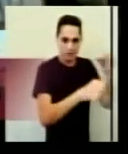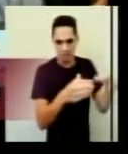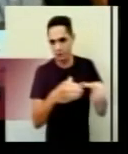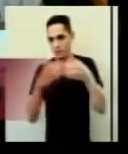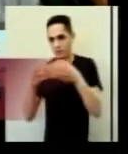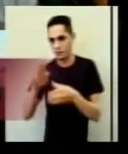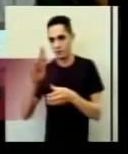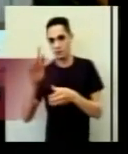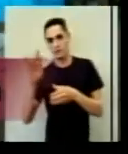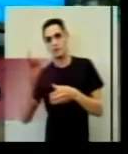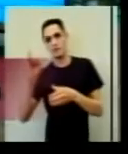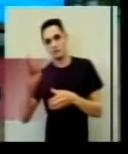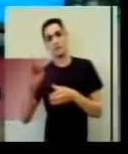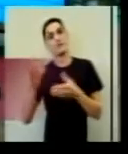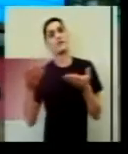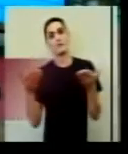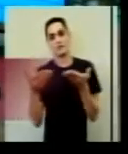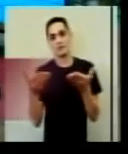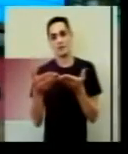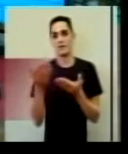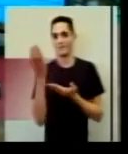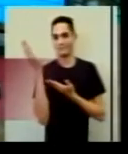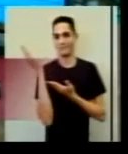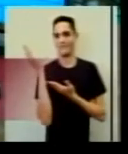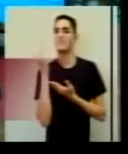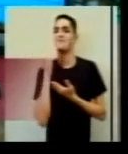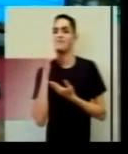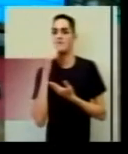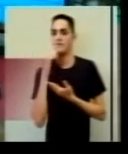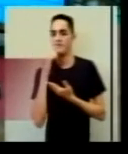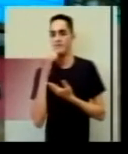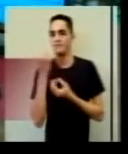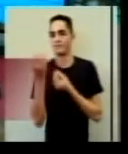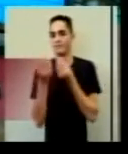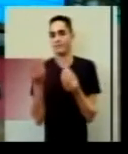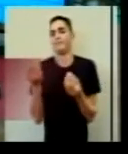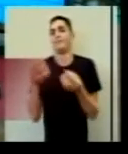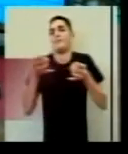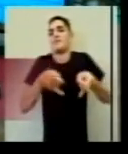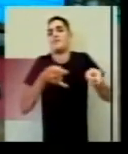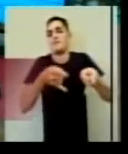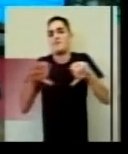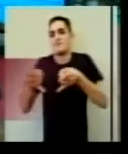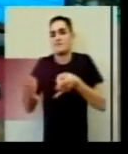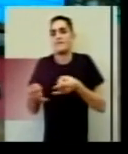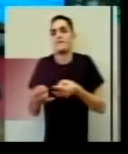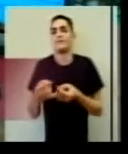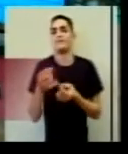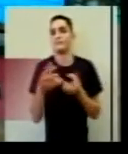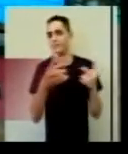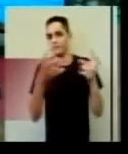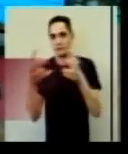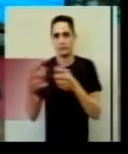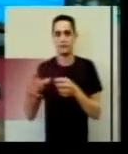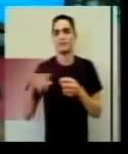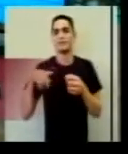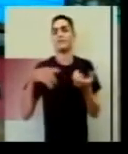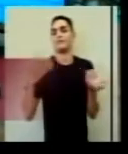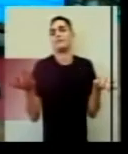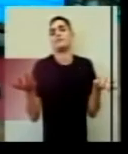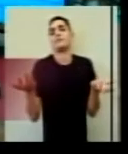de alta complexidade, ele deve, então, ser encaminhado à UTI. Olha aqui a nossa meia-boca, pessoal.